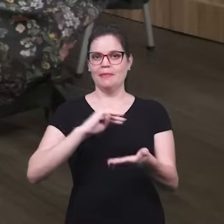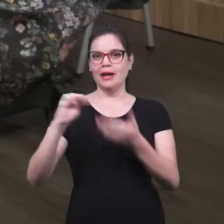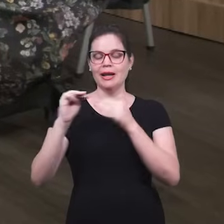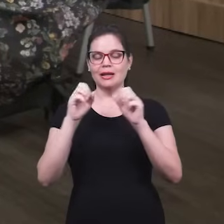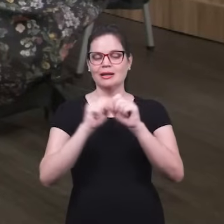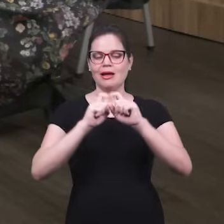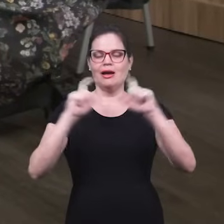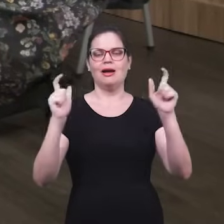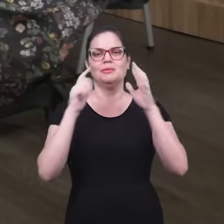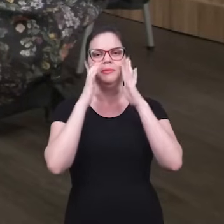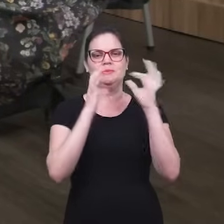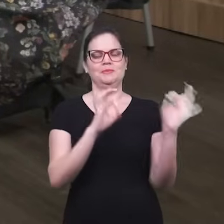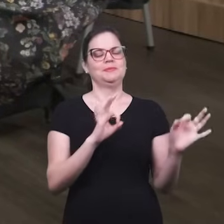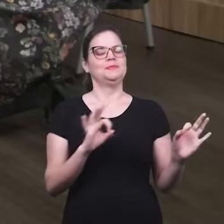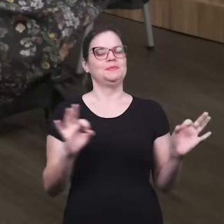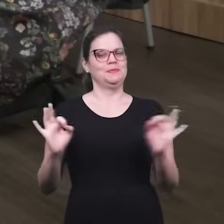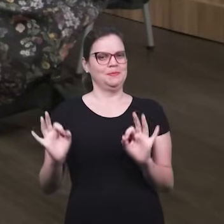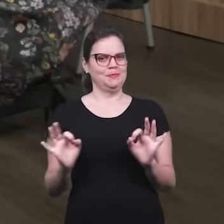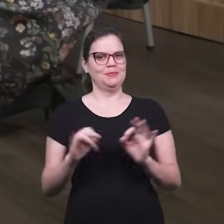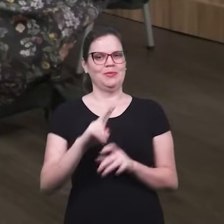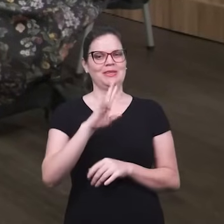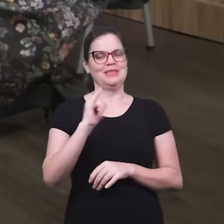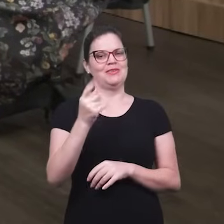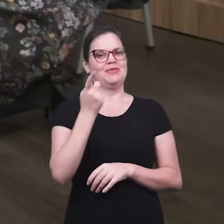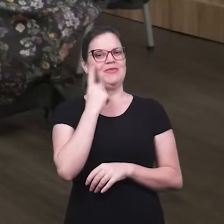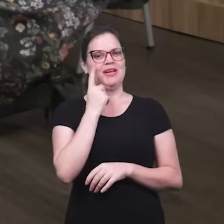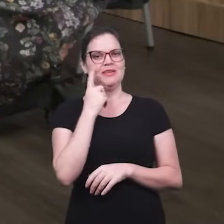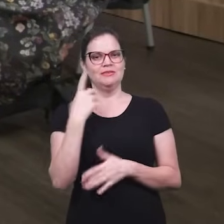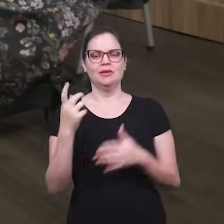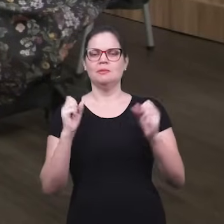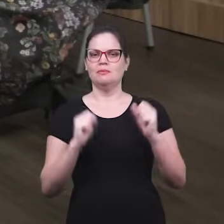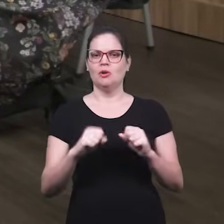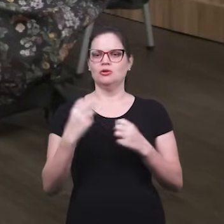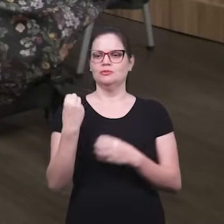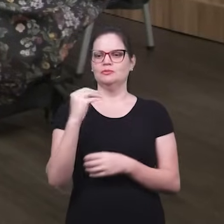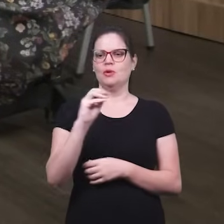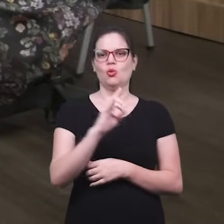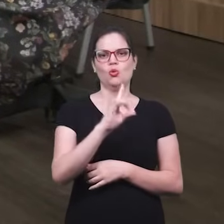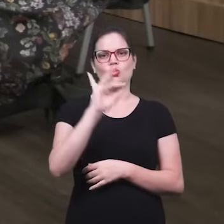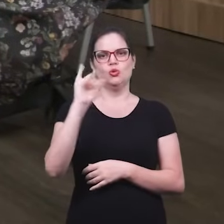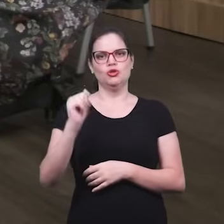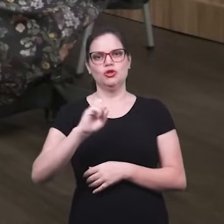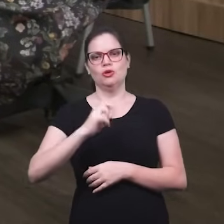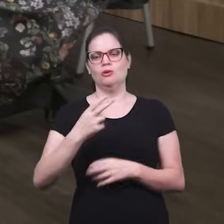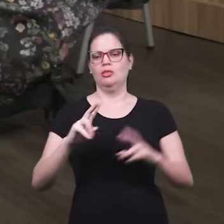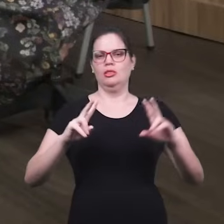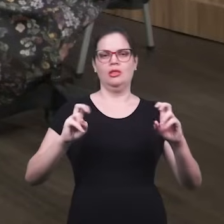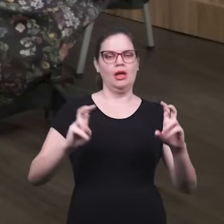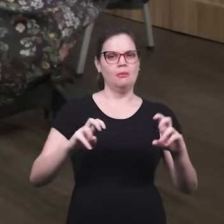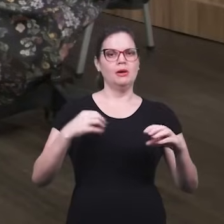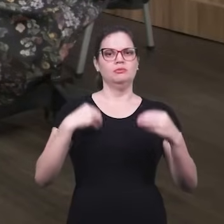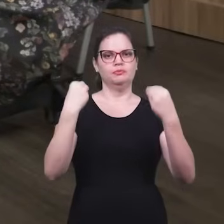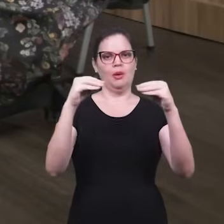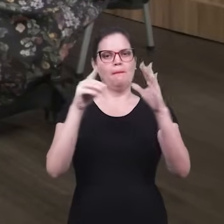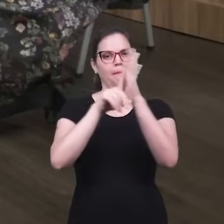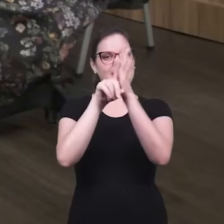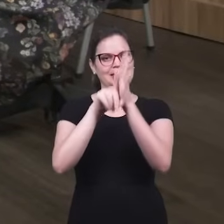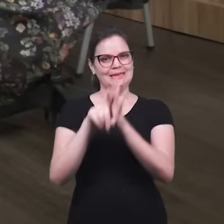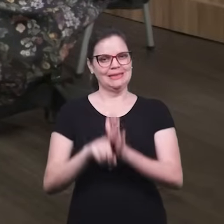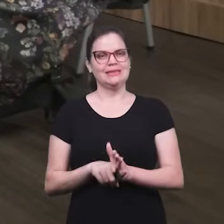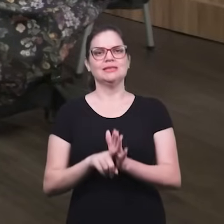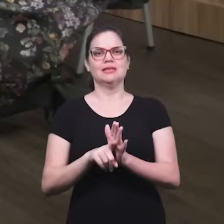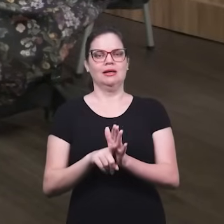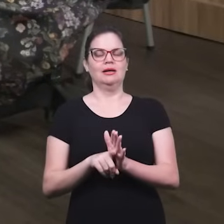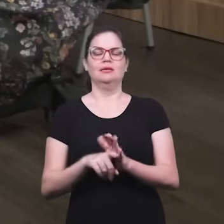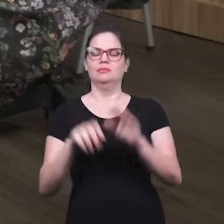YouTube e lá no canal você vai encontrar o programa. Você pode colocar pela data, pode colocar pelo tema, não tem problema, lá na